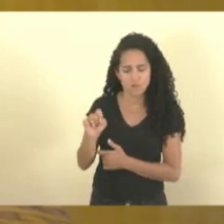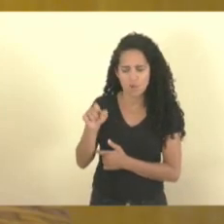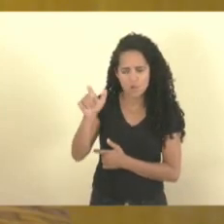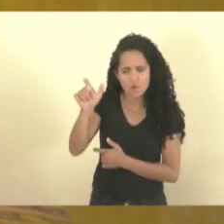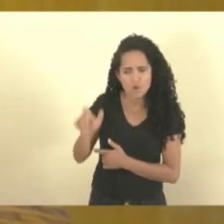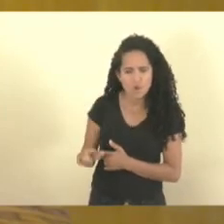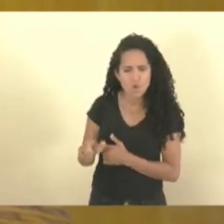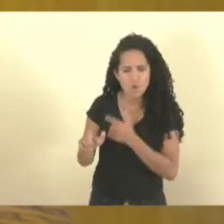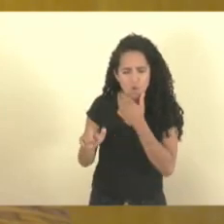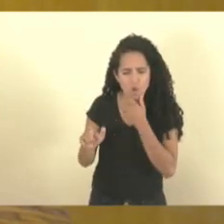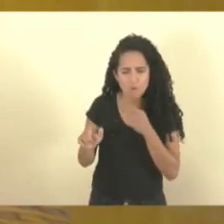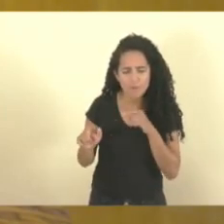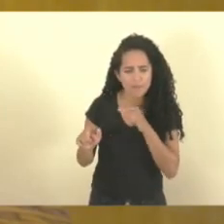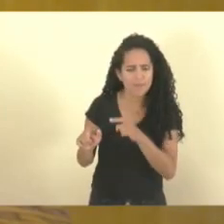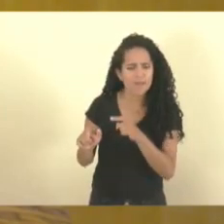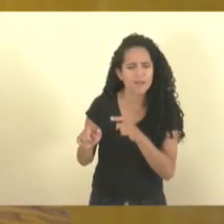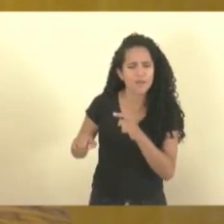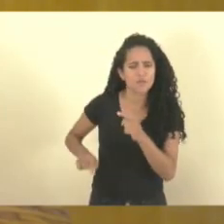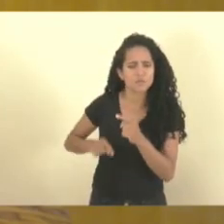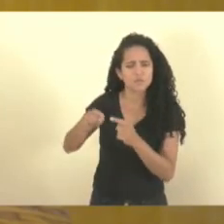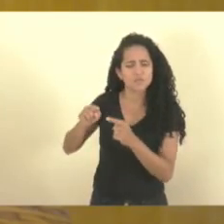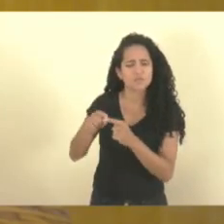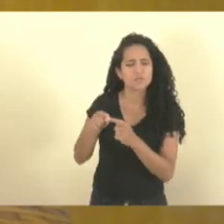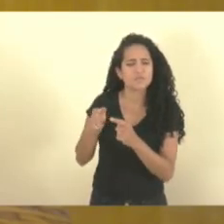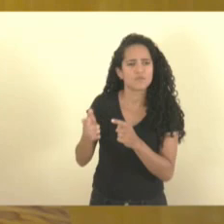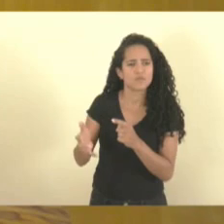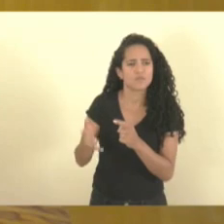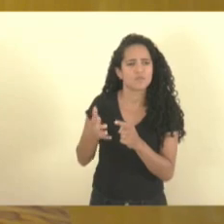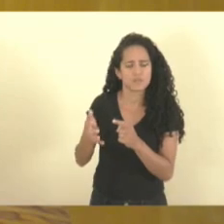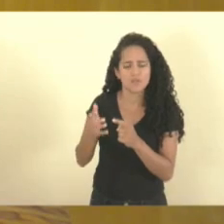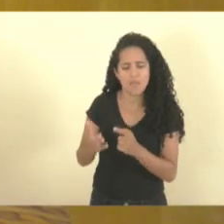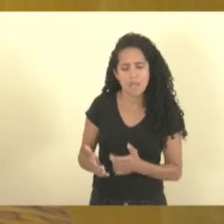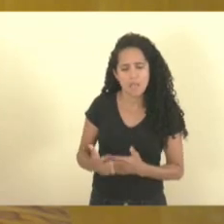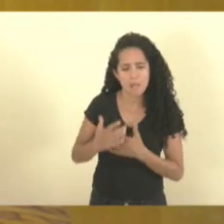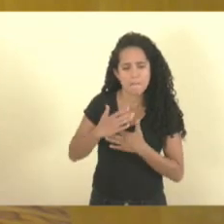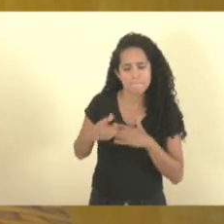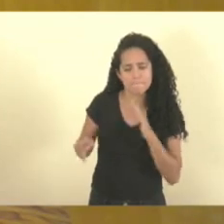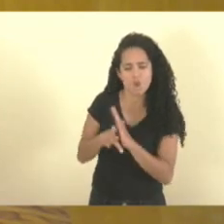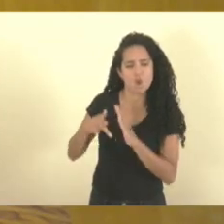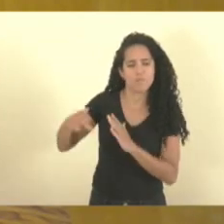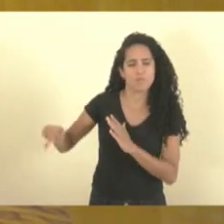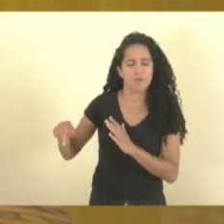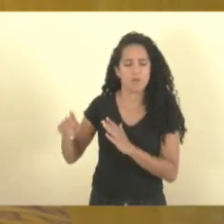que o objetivo dele é favorecer, se favorecer.